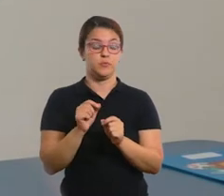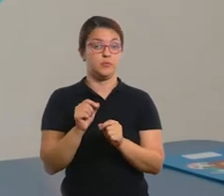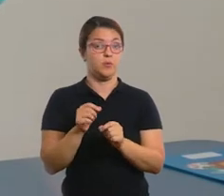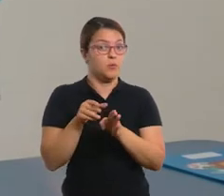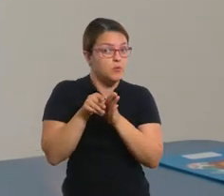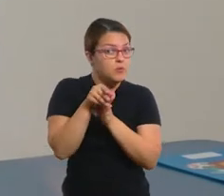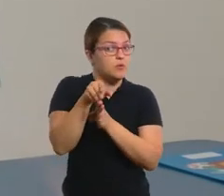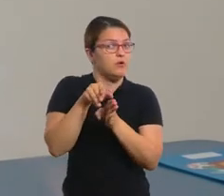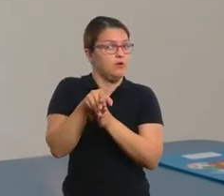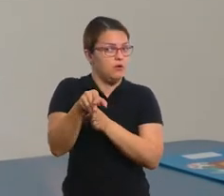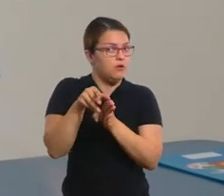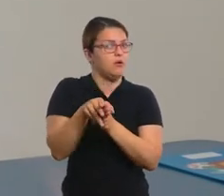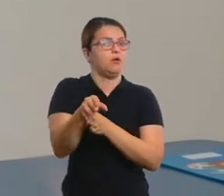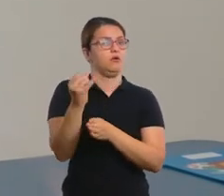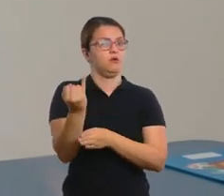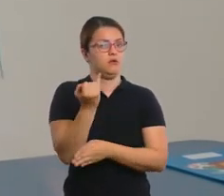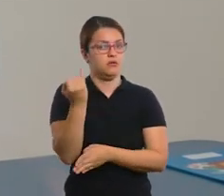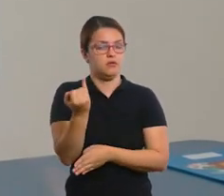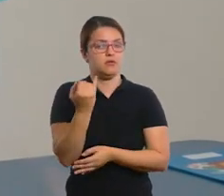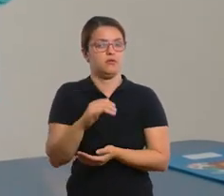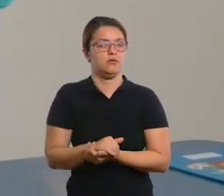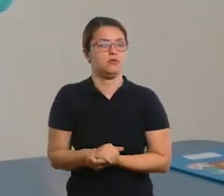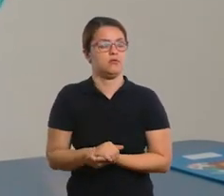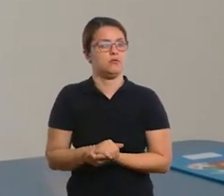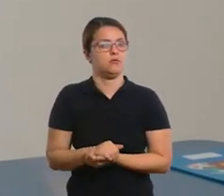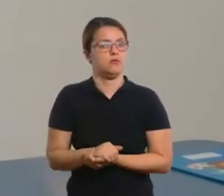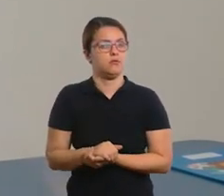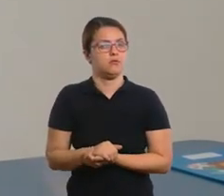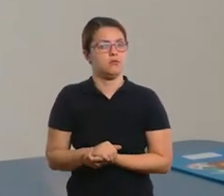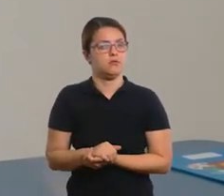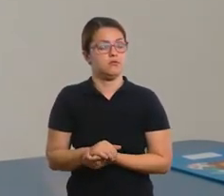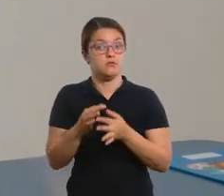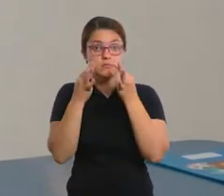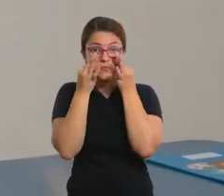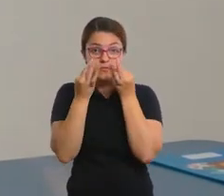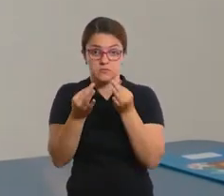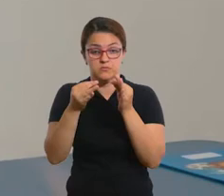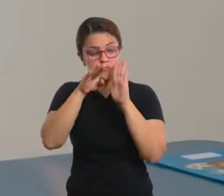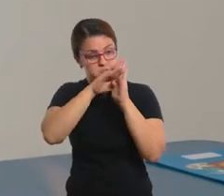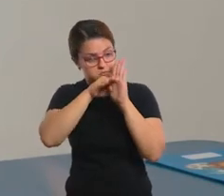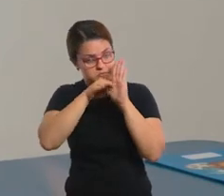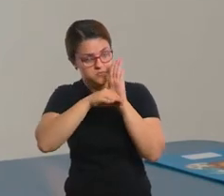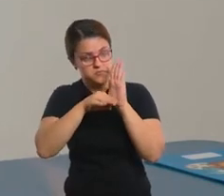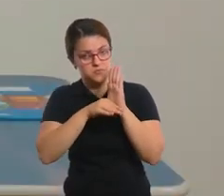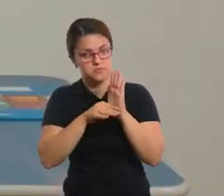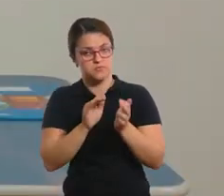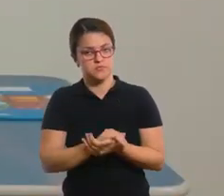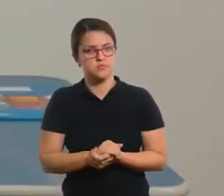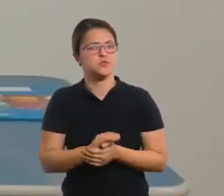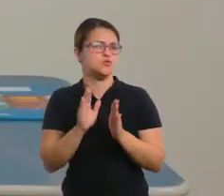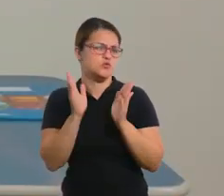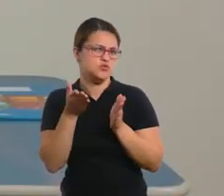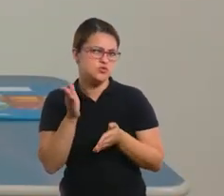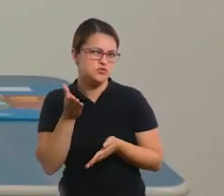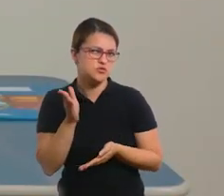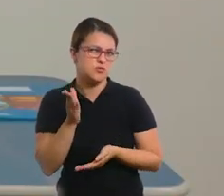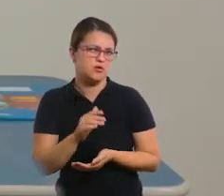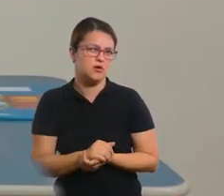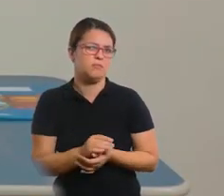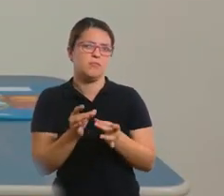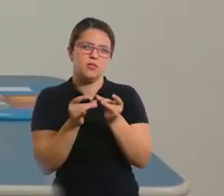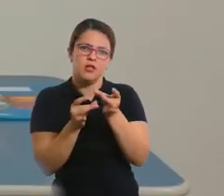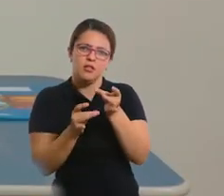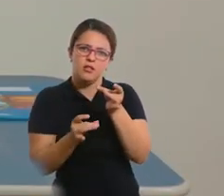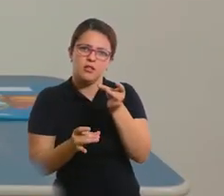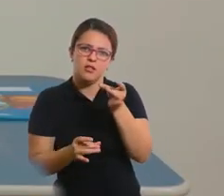algumas observações que são muito importantes e eu gostaria que você atentasse para isso. Eu já fiz essas observações